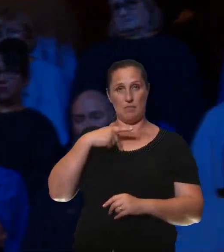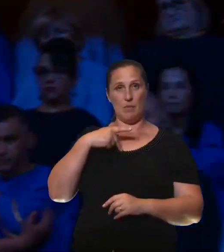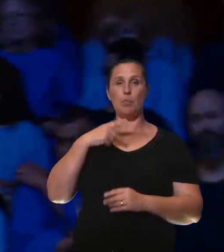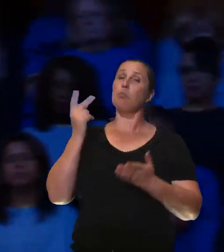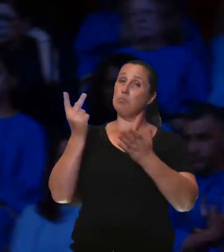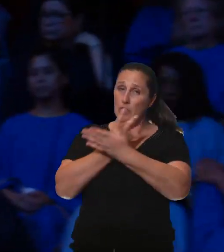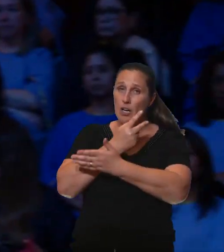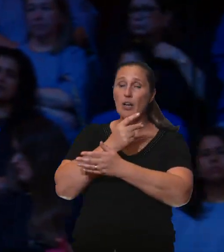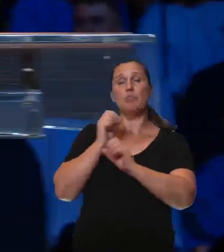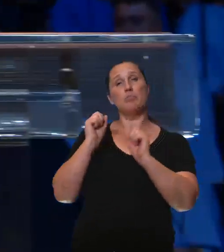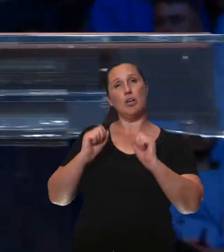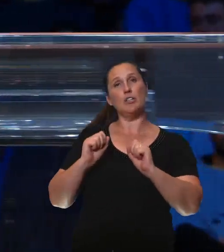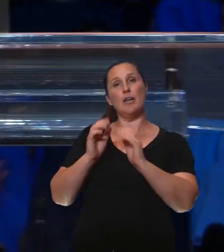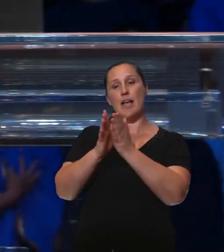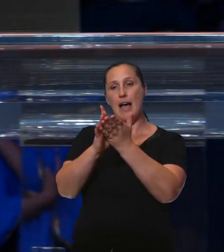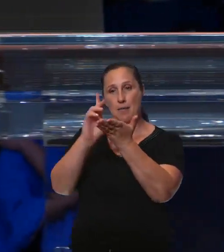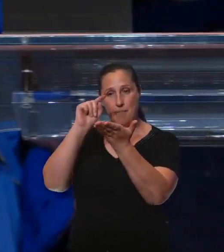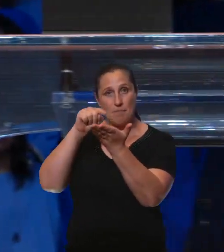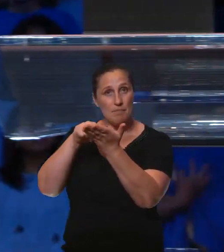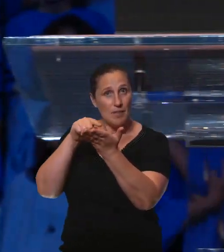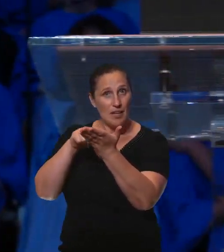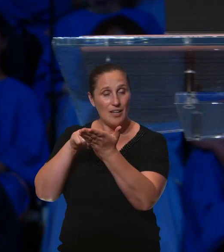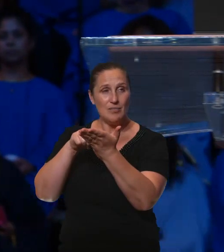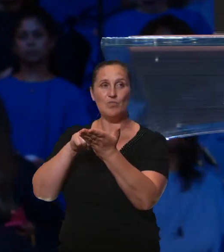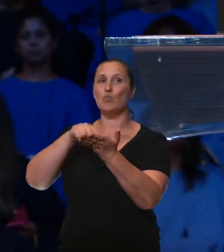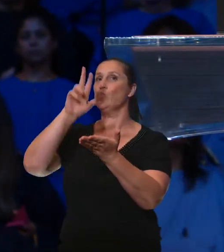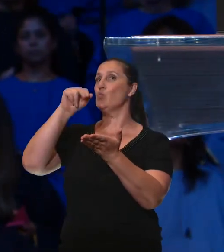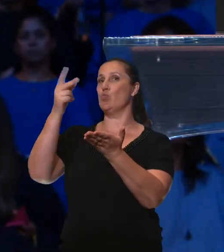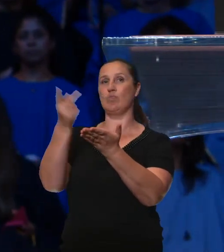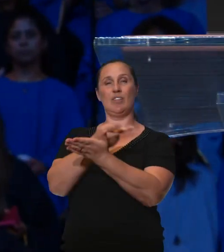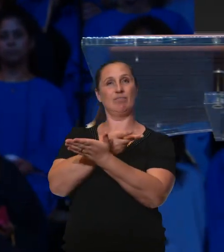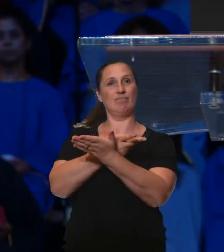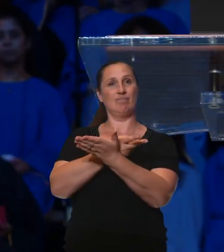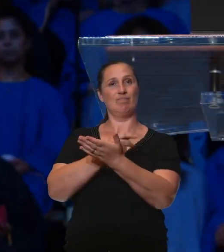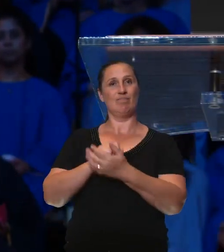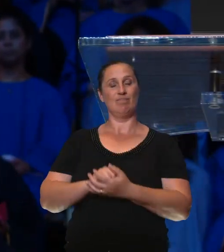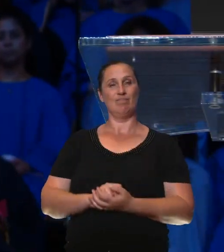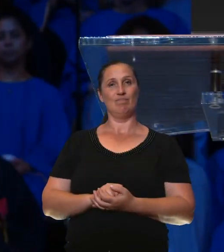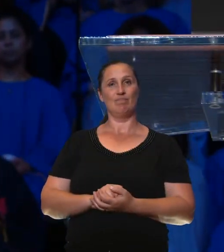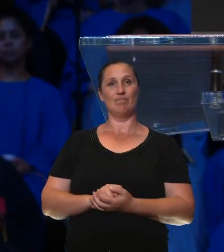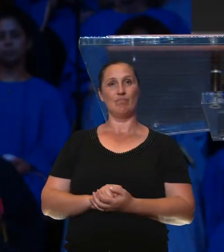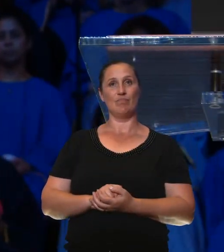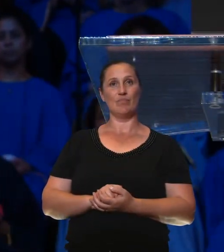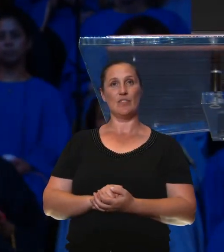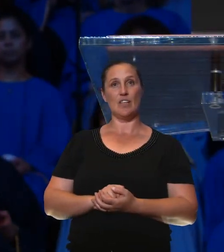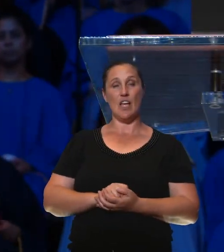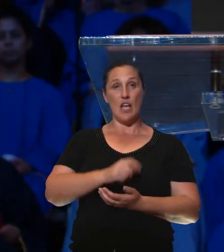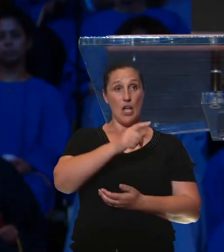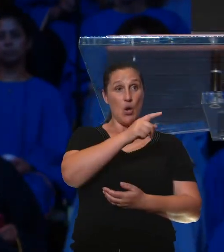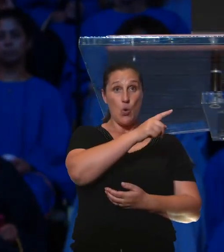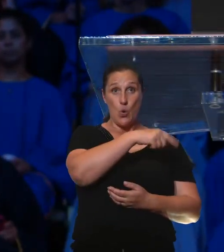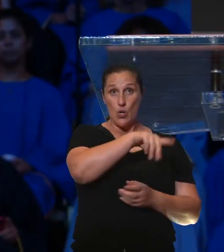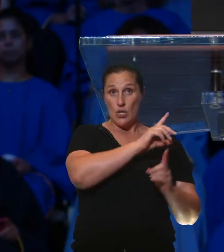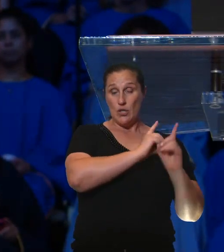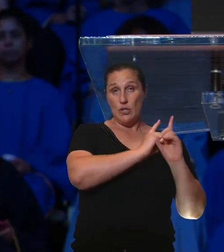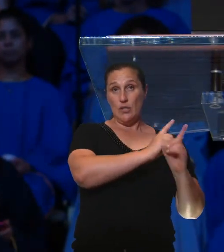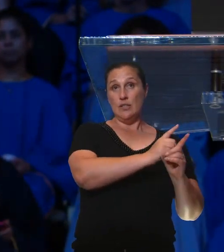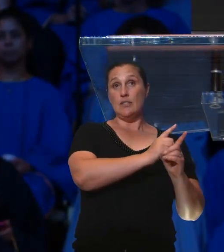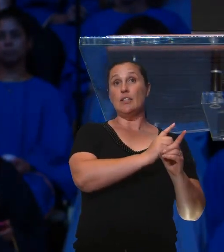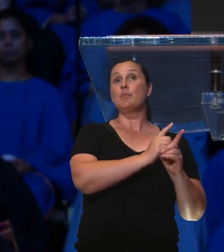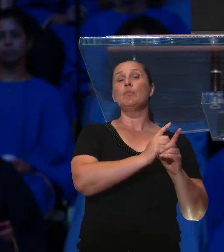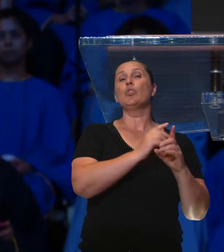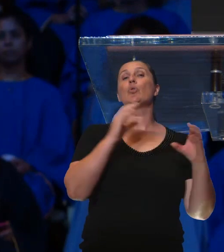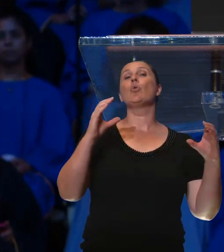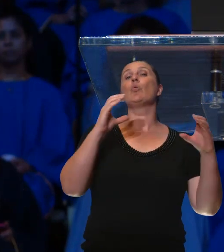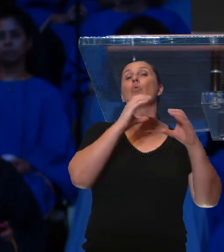a palavra de Deus nunca falha. A visão deles levou eles à